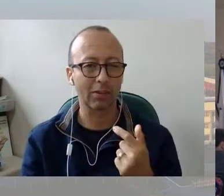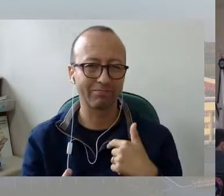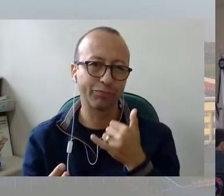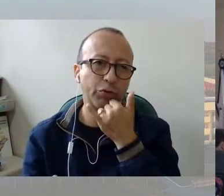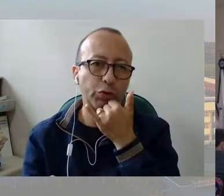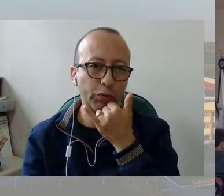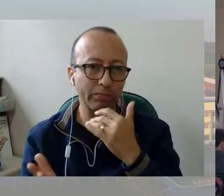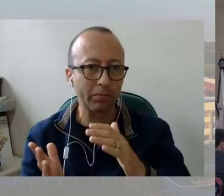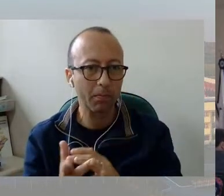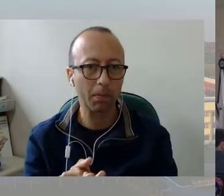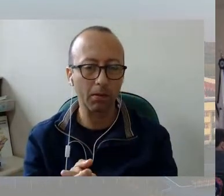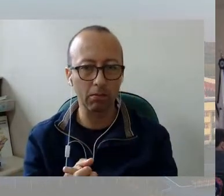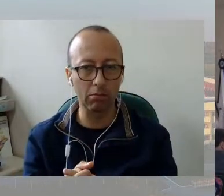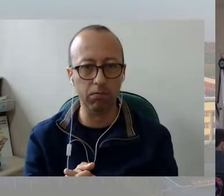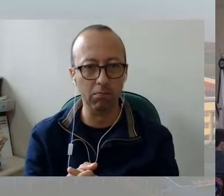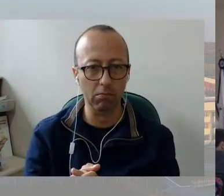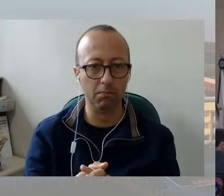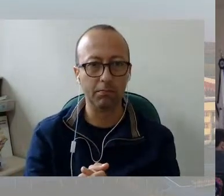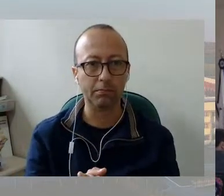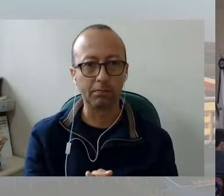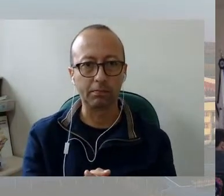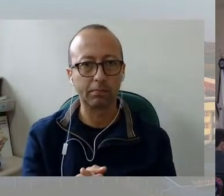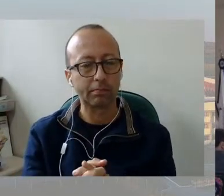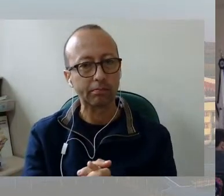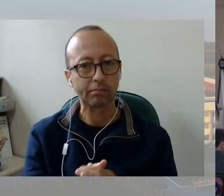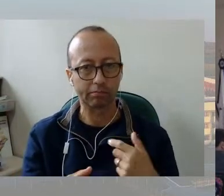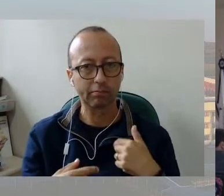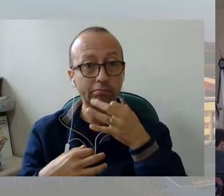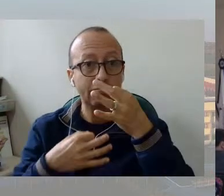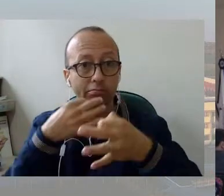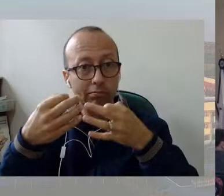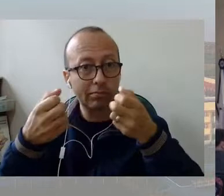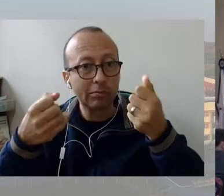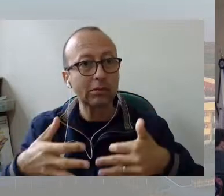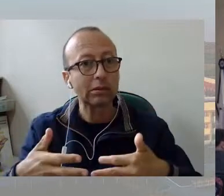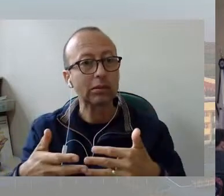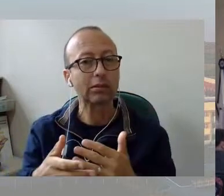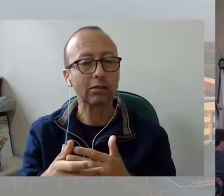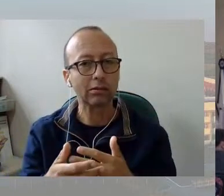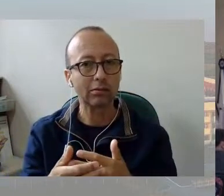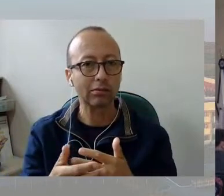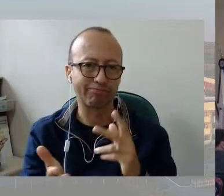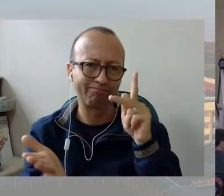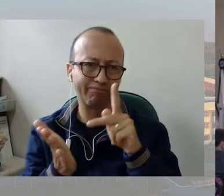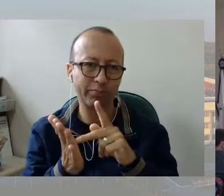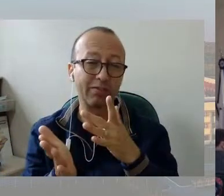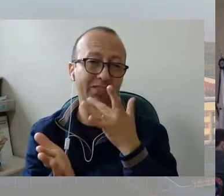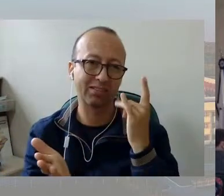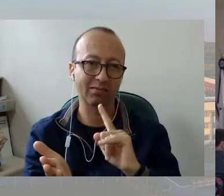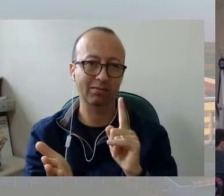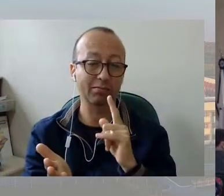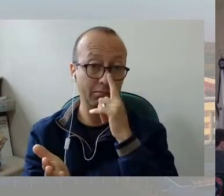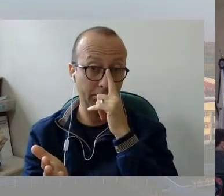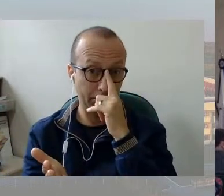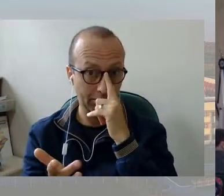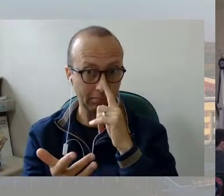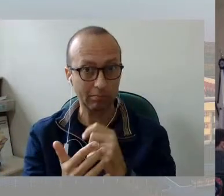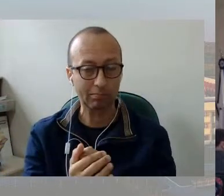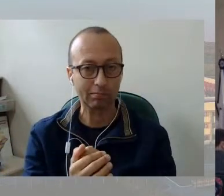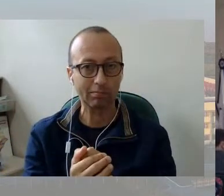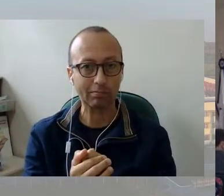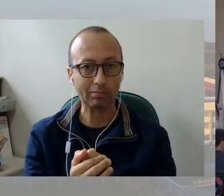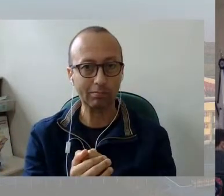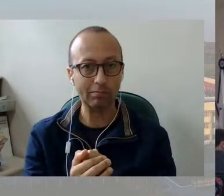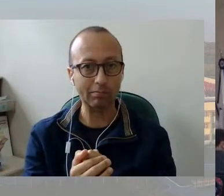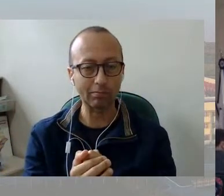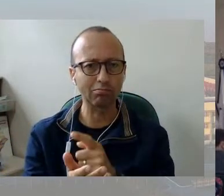soar às vezes como uma apelação, mas não, a minha manifestação foi sincera, porque não é fácil a gente se manifestar, porque eu fico pensando, né? Como, como é